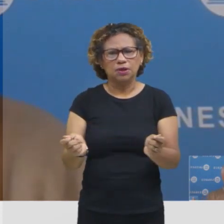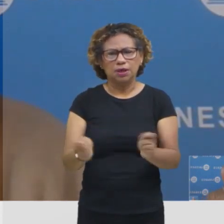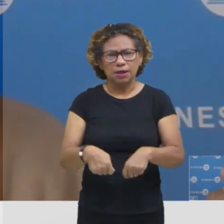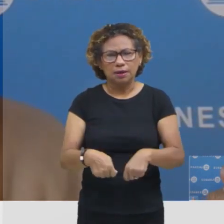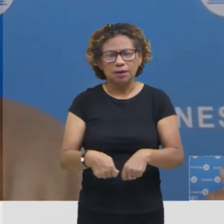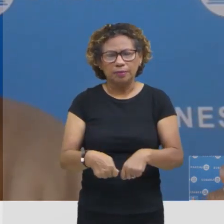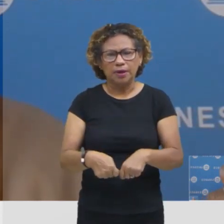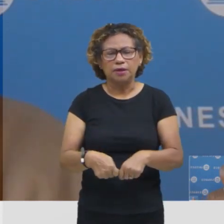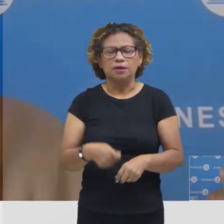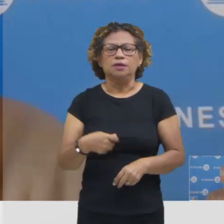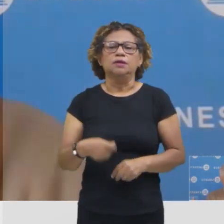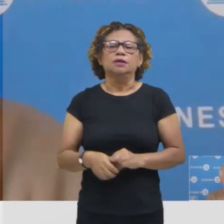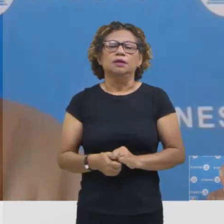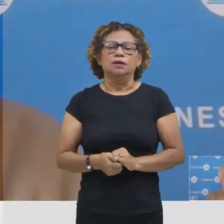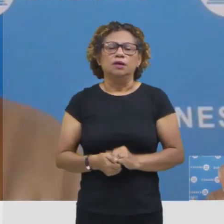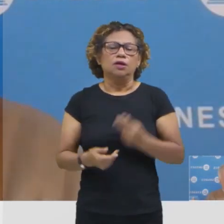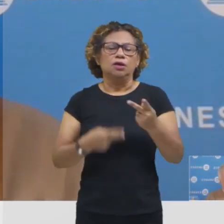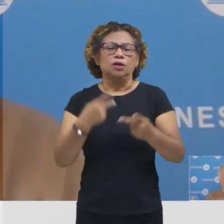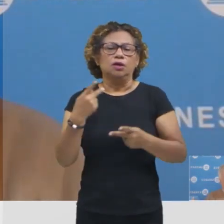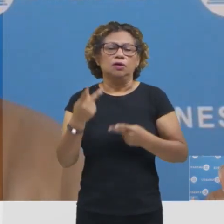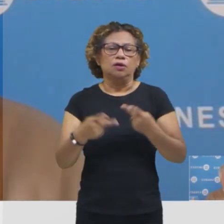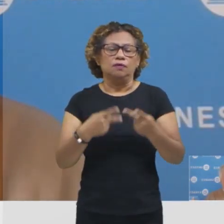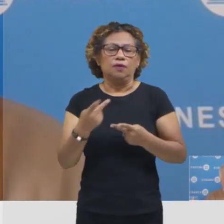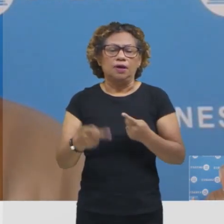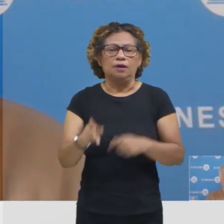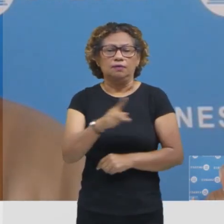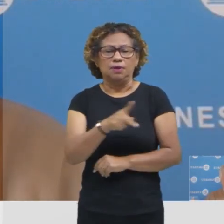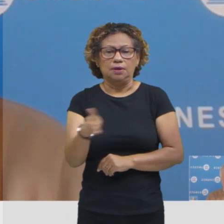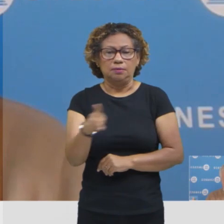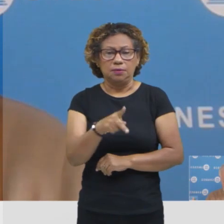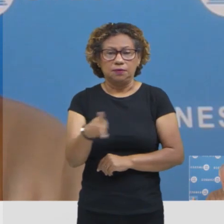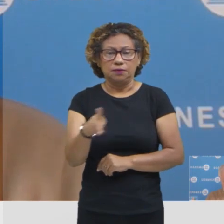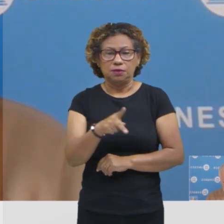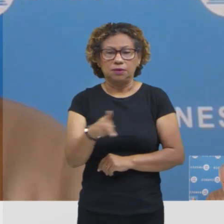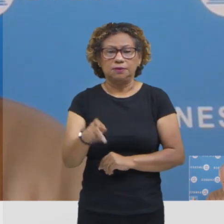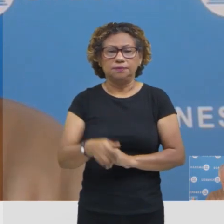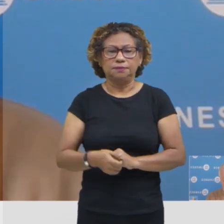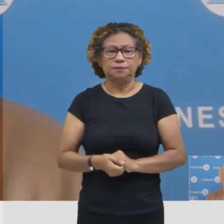como dizia a professora